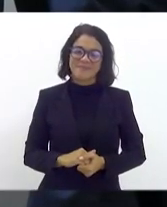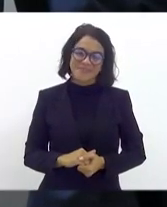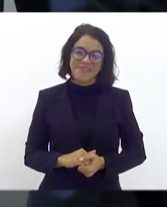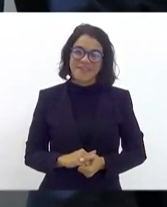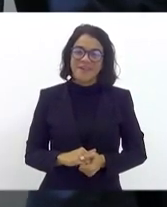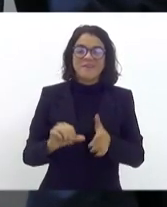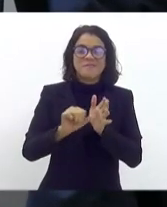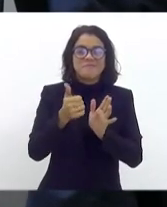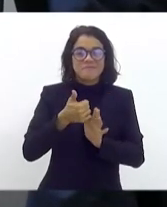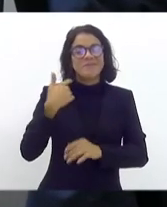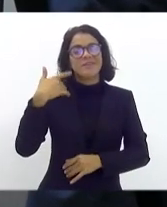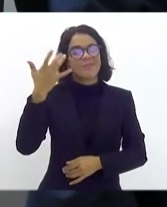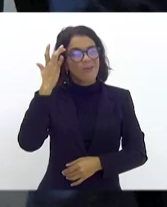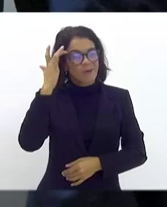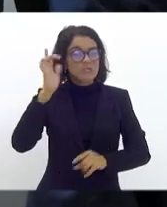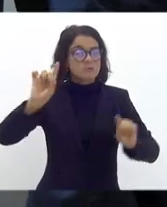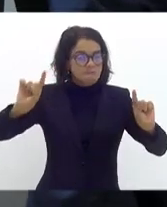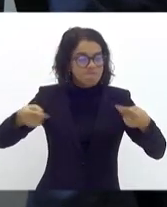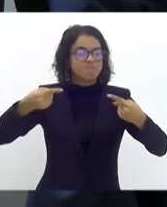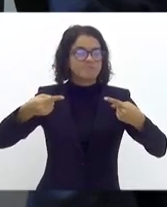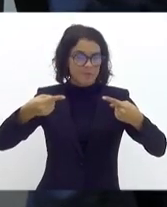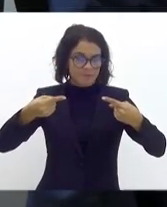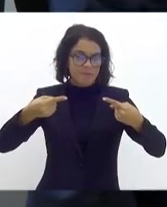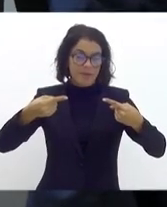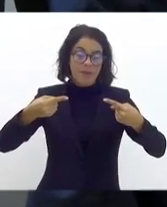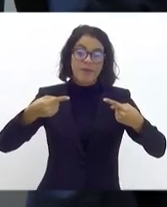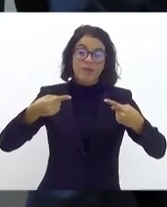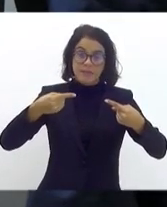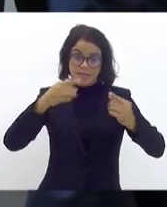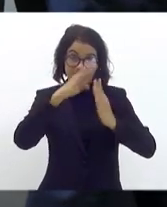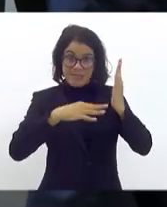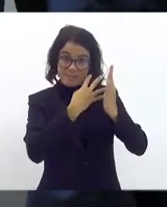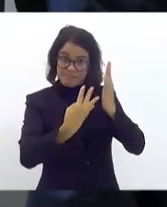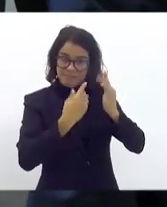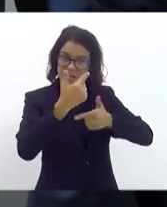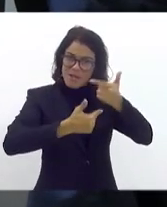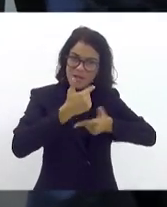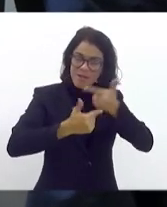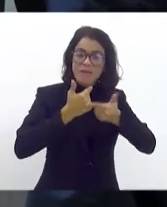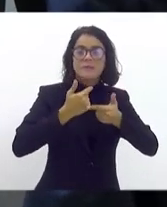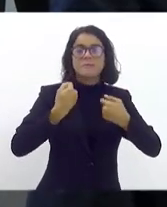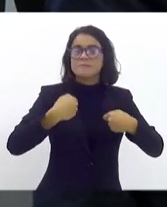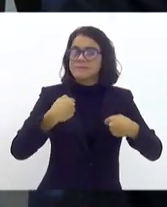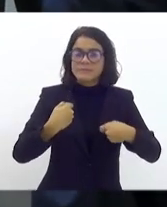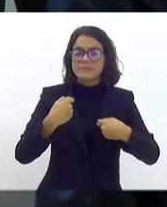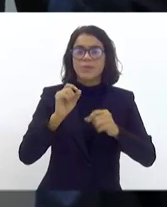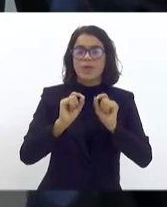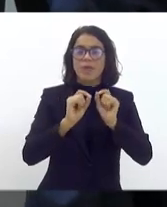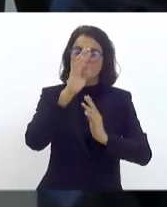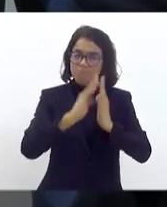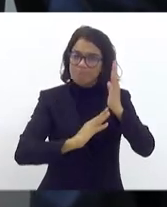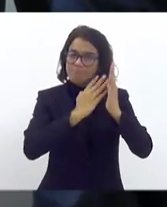Primeiro, eu acho que nós temos aqui alguns desafios e algumas questões. Primeiro, nesse plano de trabalho, deveríamos ter um